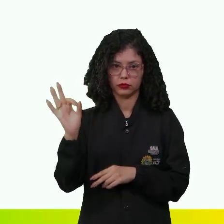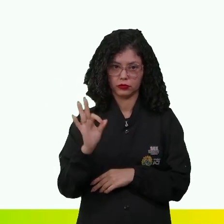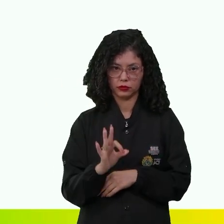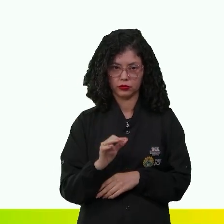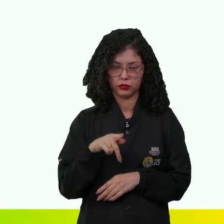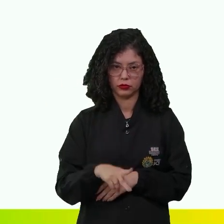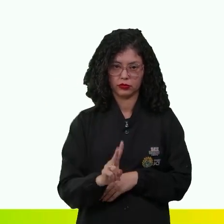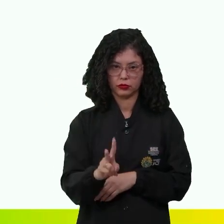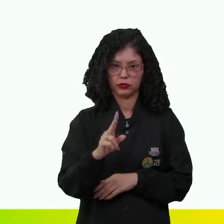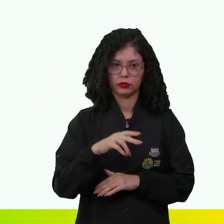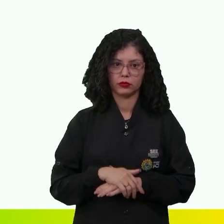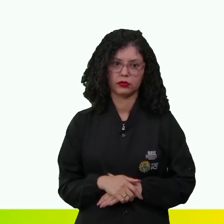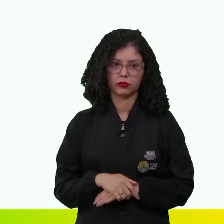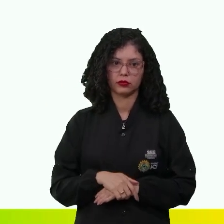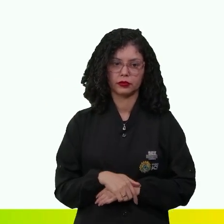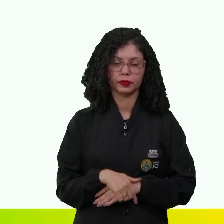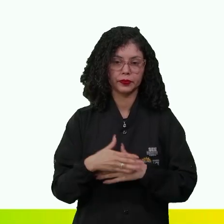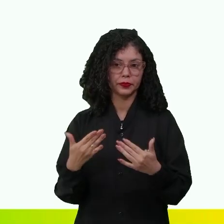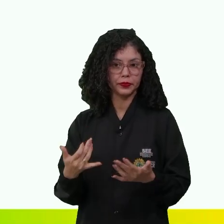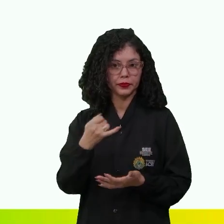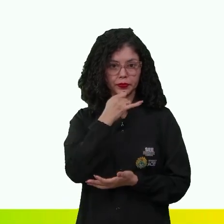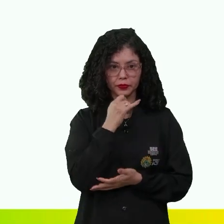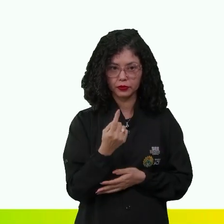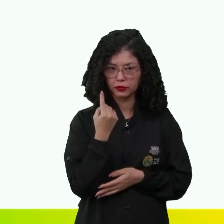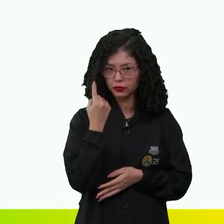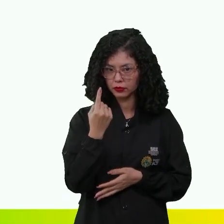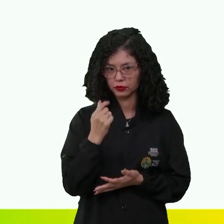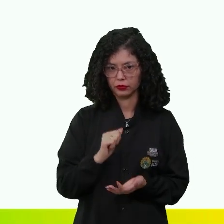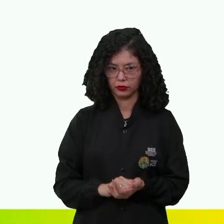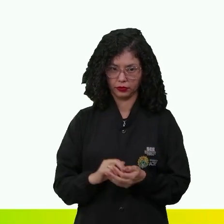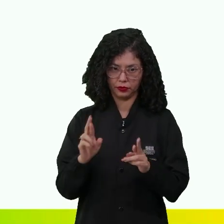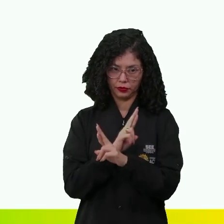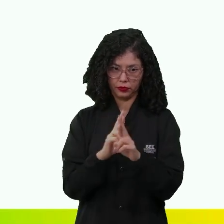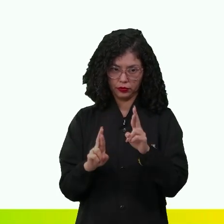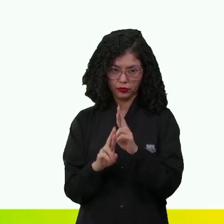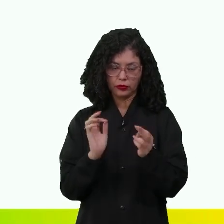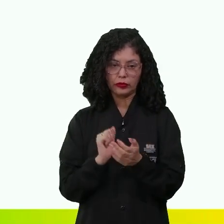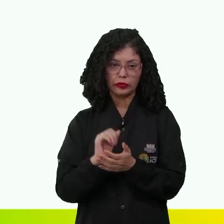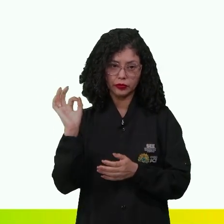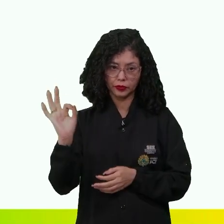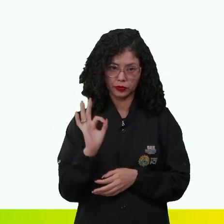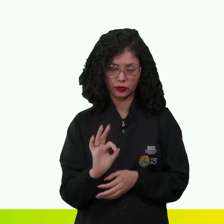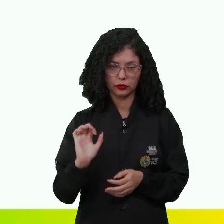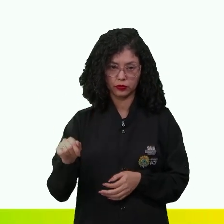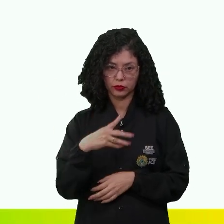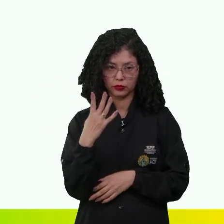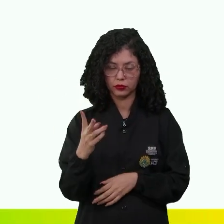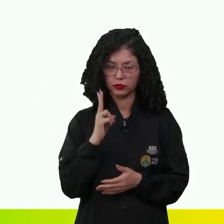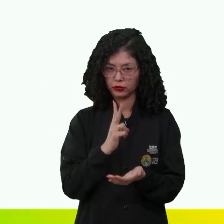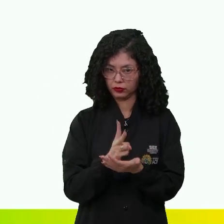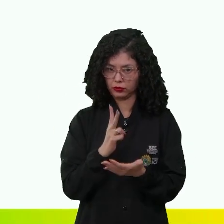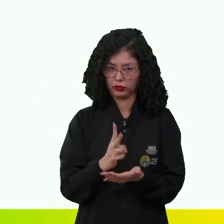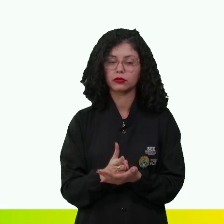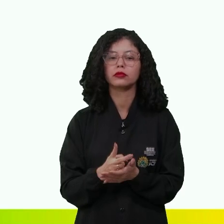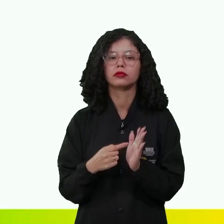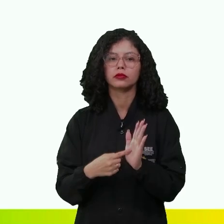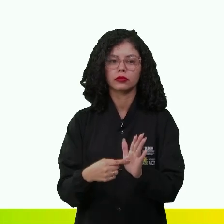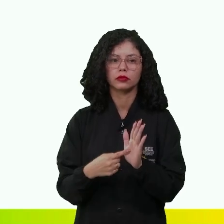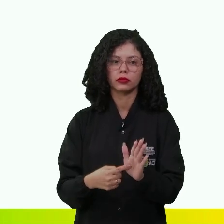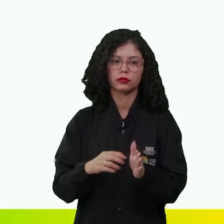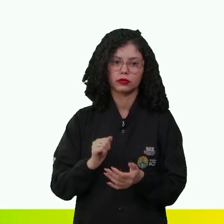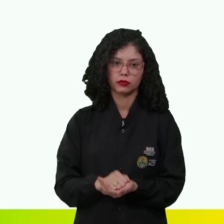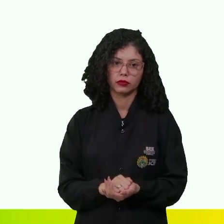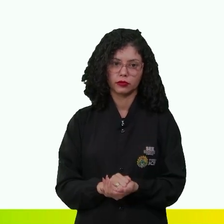diretamente proporcionais. E aí, no exemplo 1, essa relação de proporcionalidade, ela nos vai mostrar um